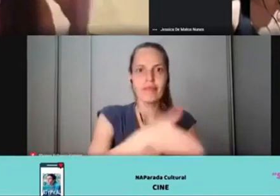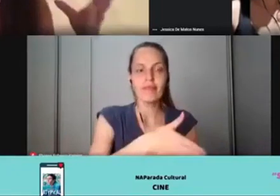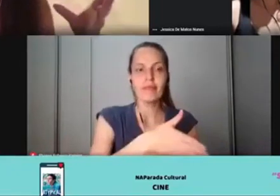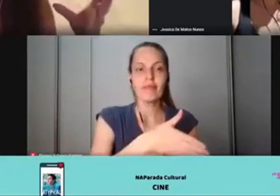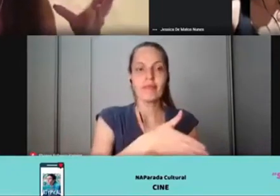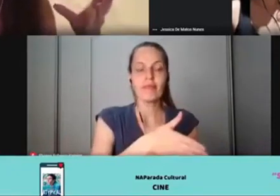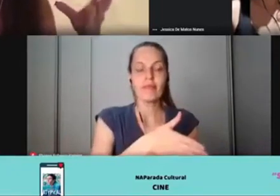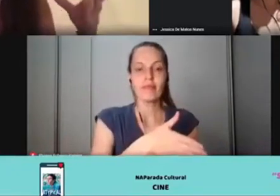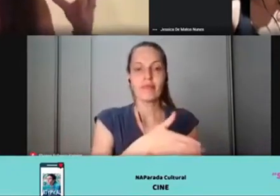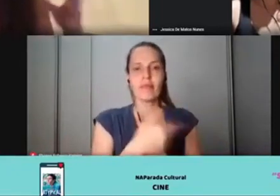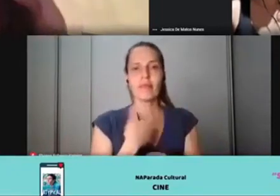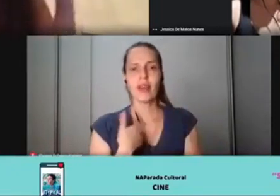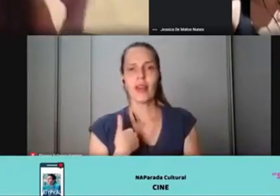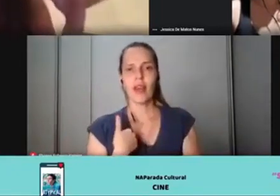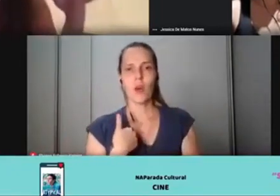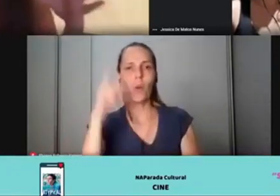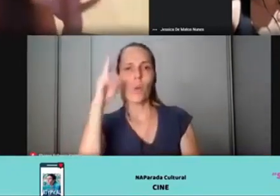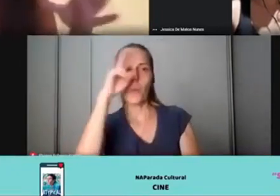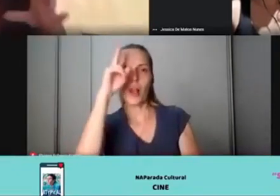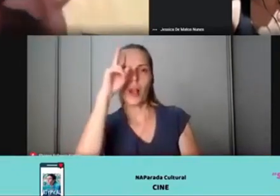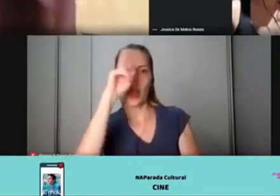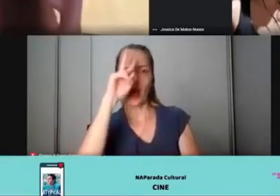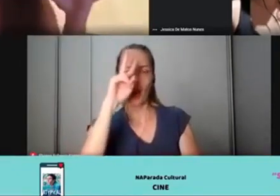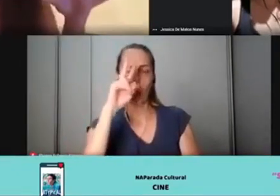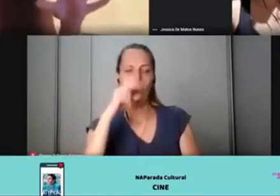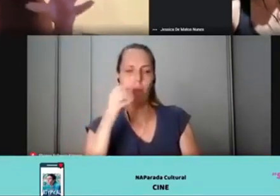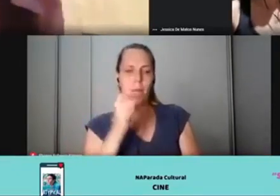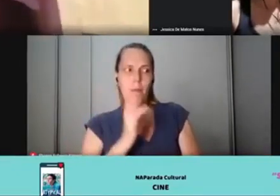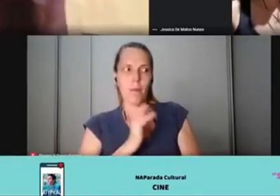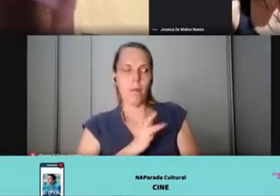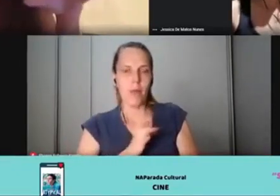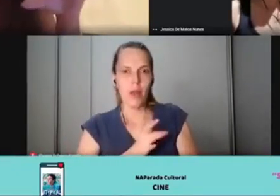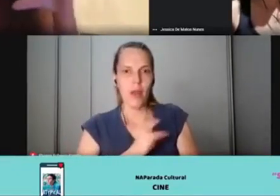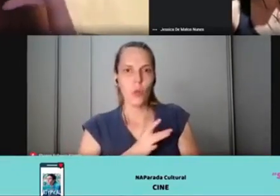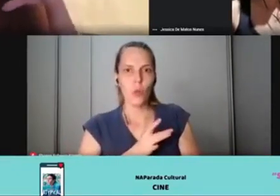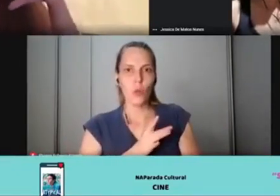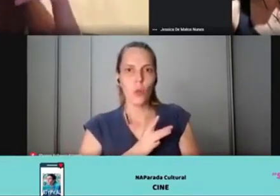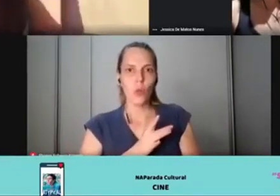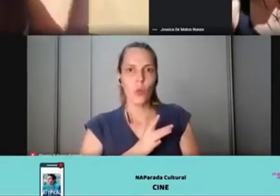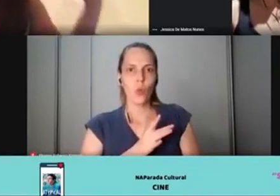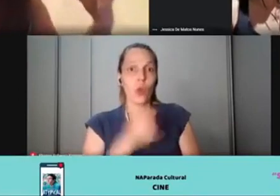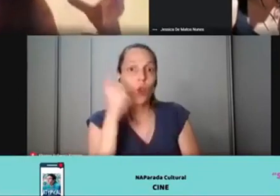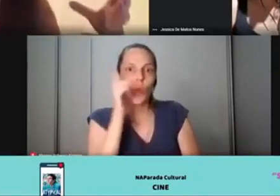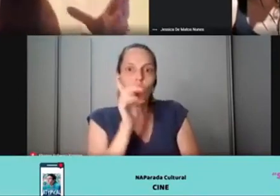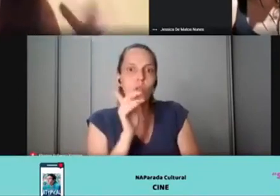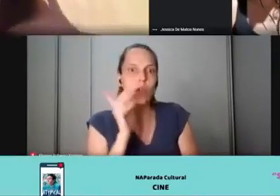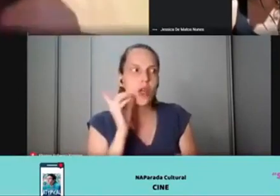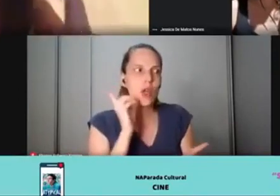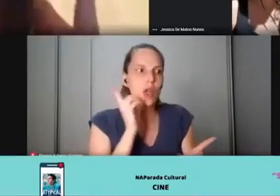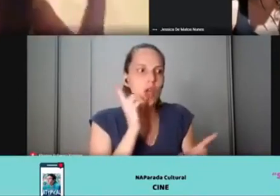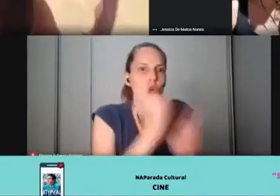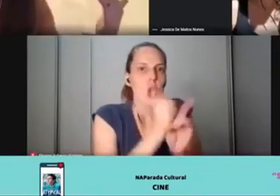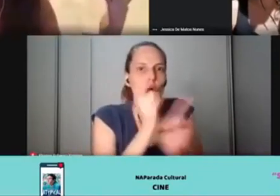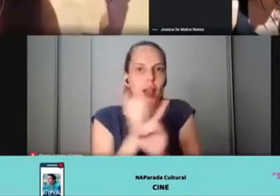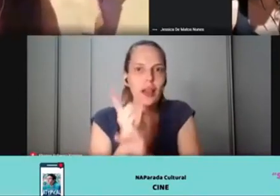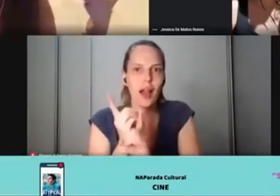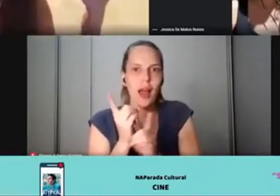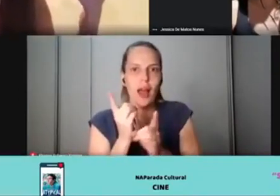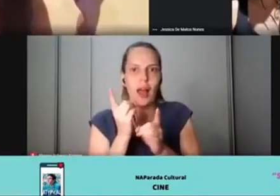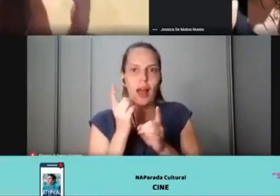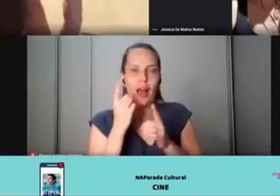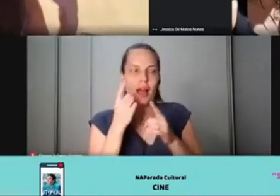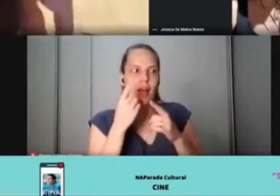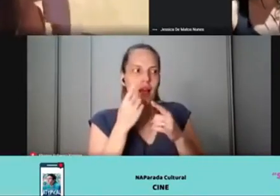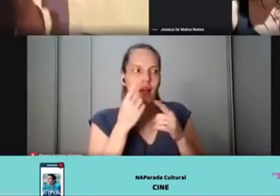tinha muito receio de não me localizar nos espaços, porque tudo era diferente, tudo era maior,